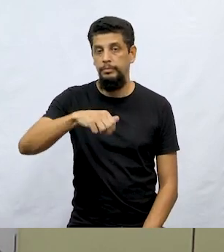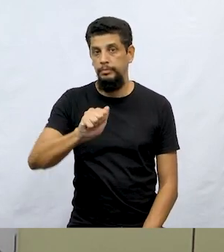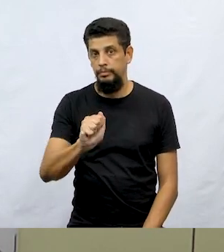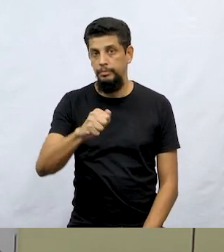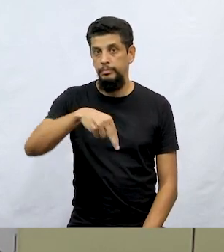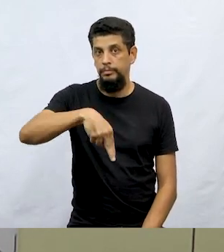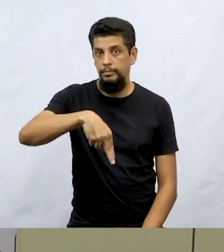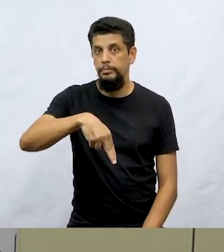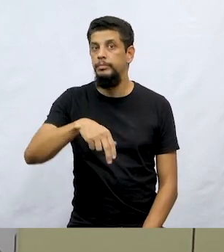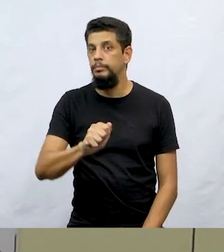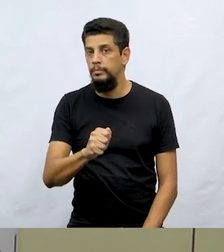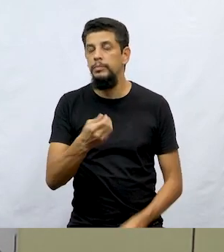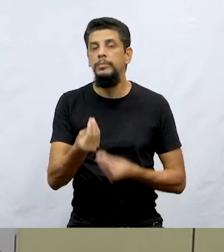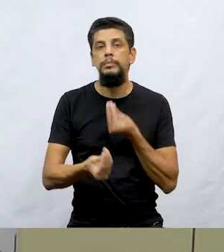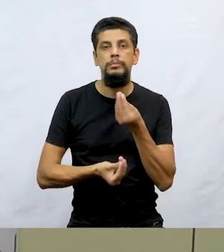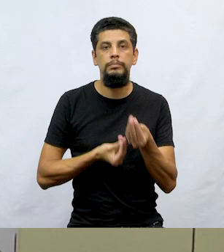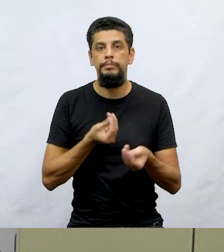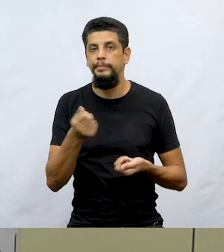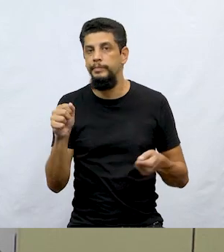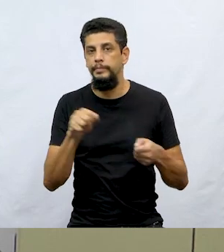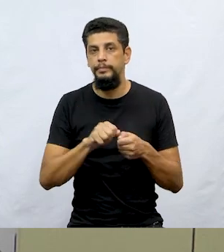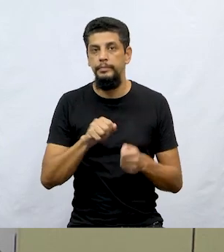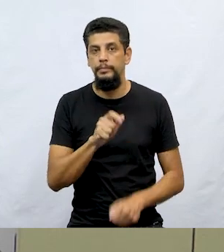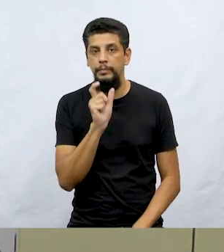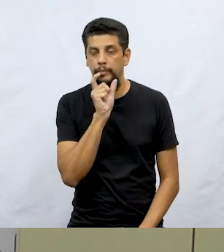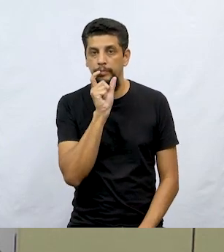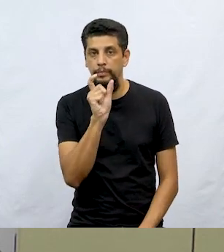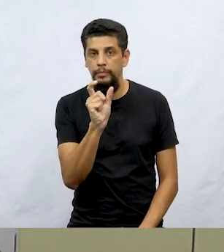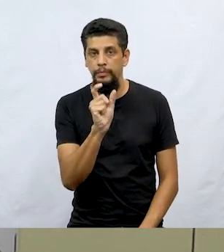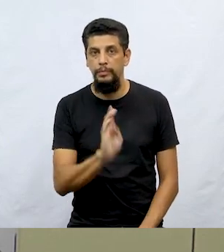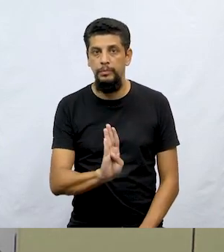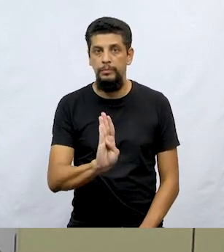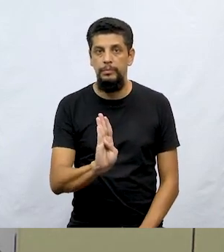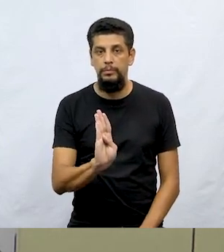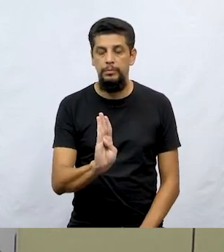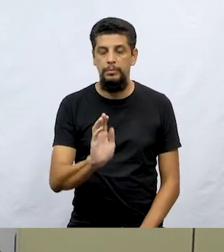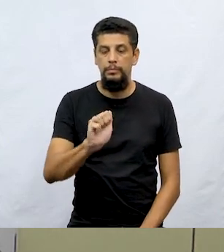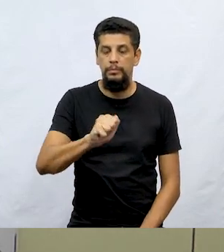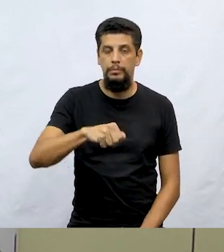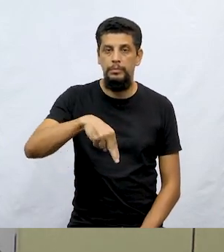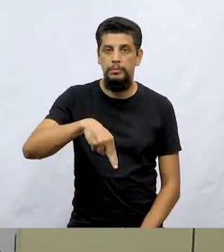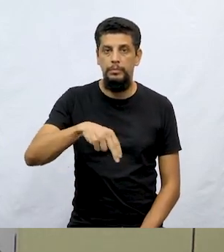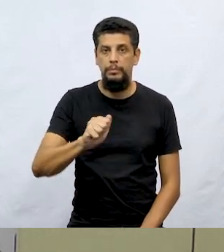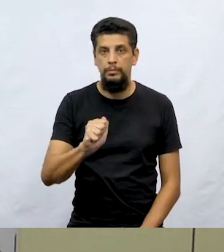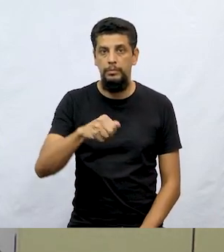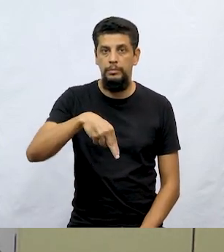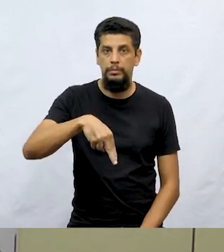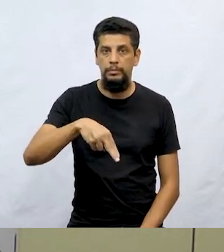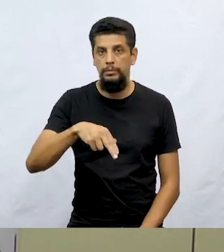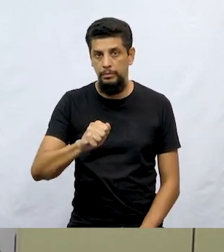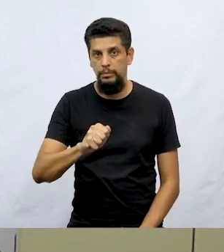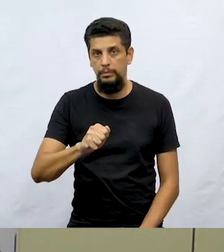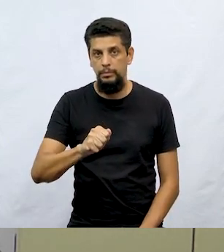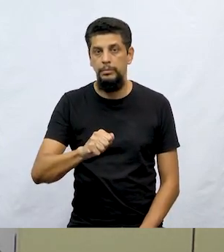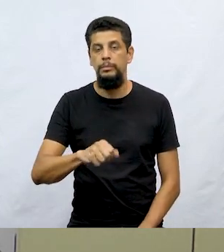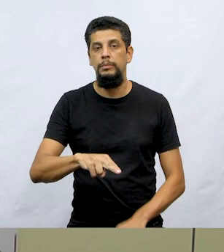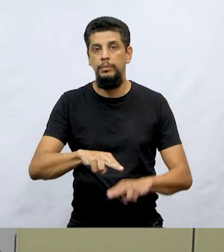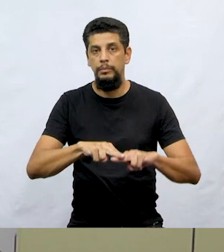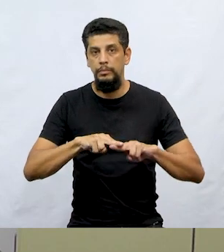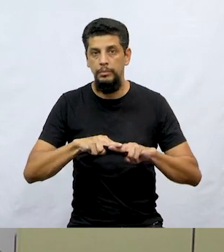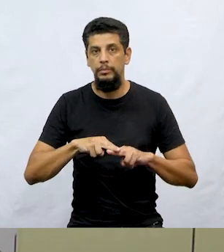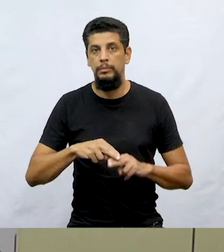mesmo. Então, como é que nós vamos montar a palavra banana se você só tem um